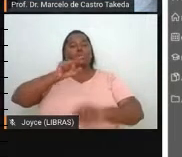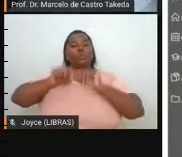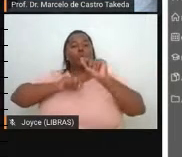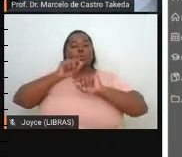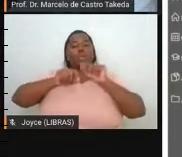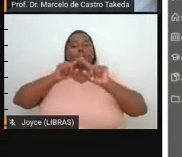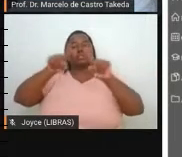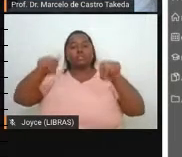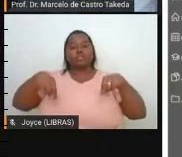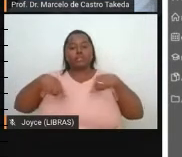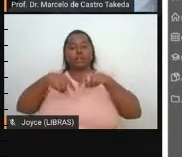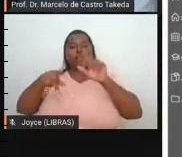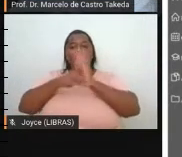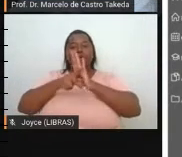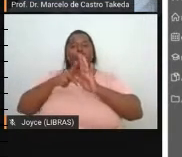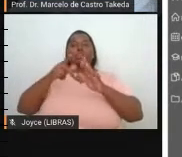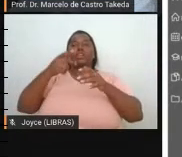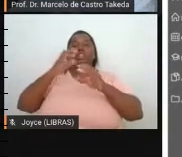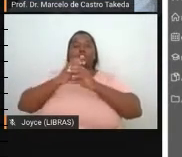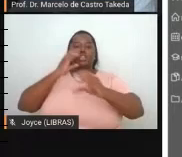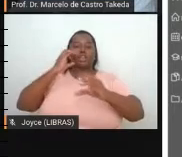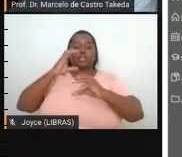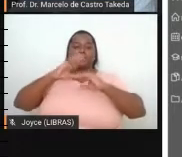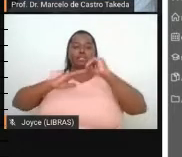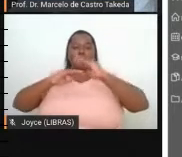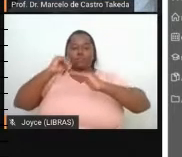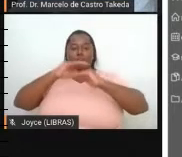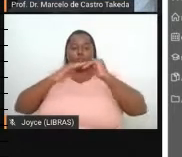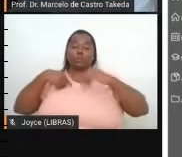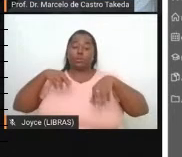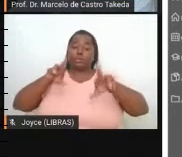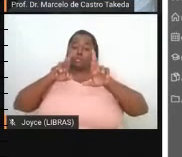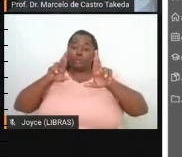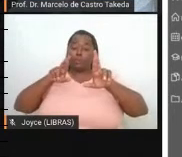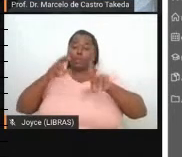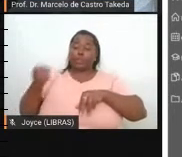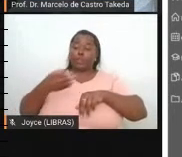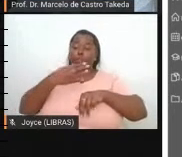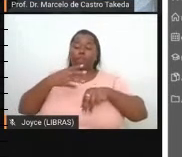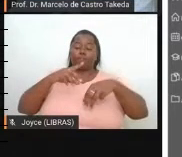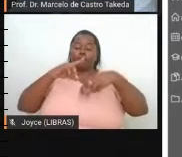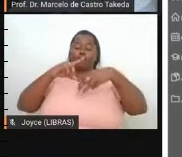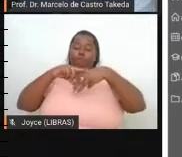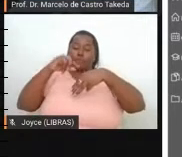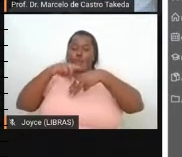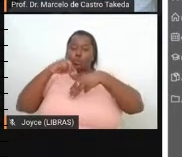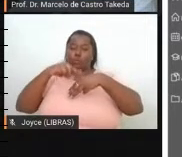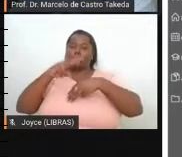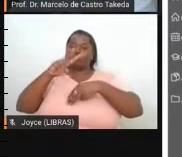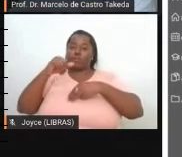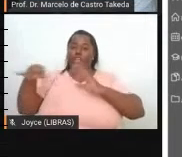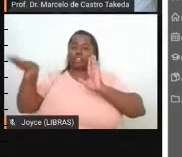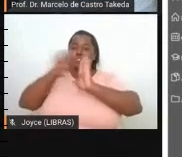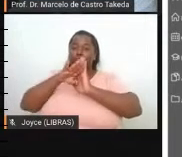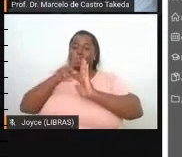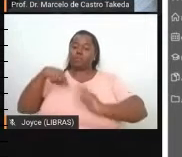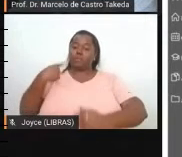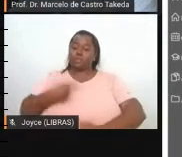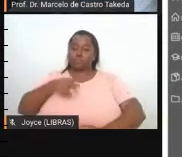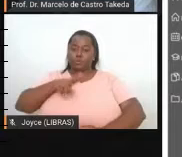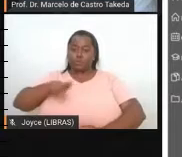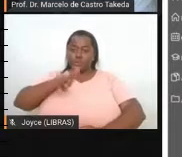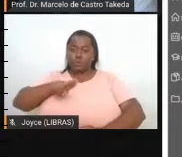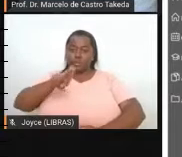espero seja a mesma versão do Moodle que vai chegar para a gente utilizar. Tá? Então, nós lançamos mão desse